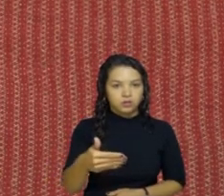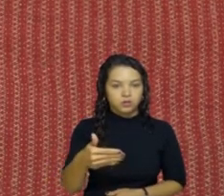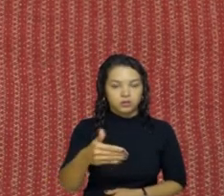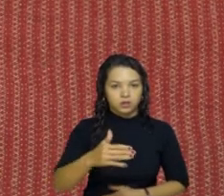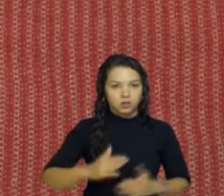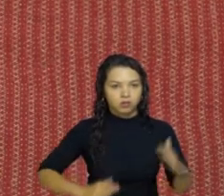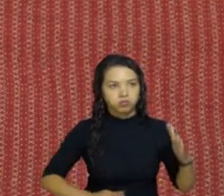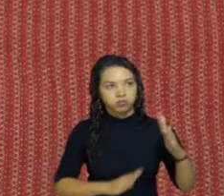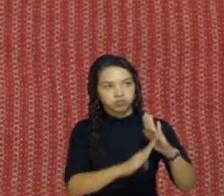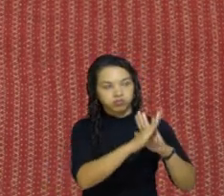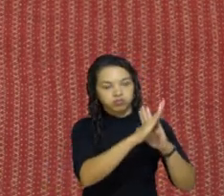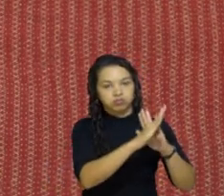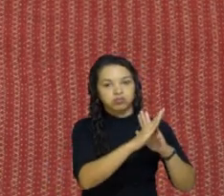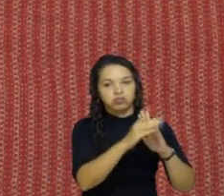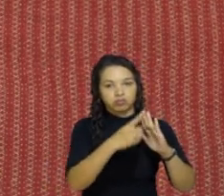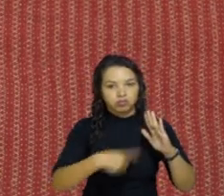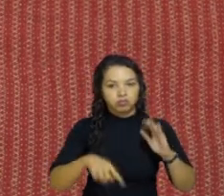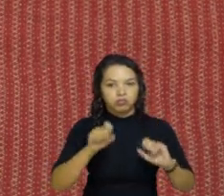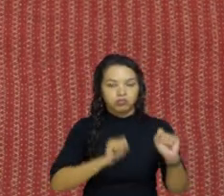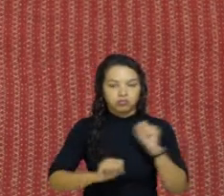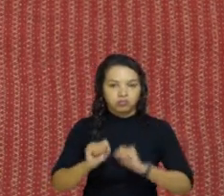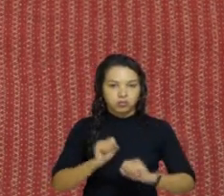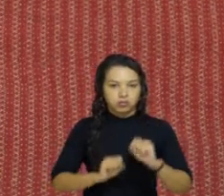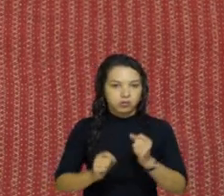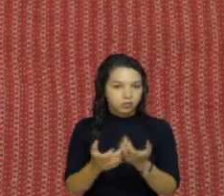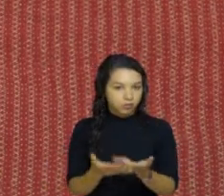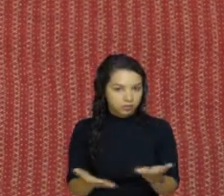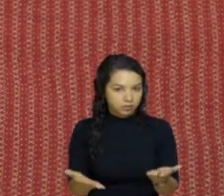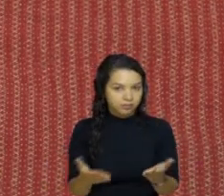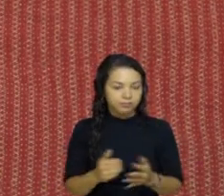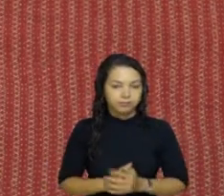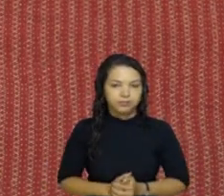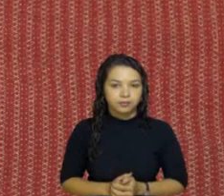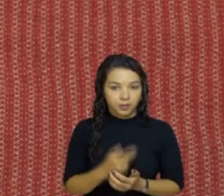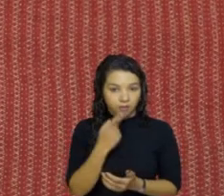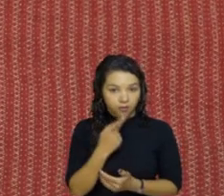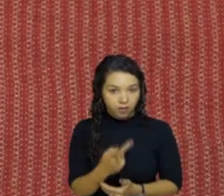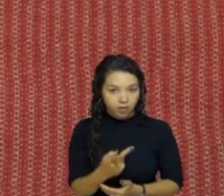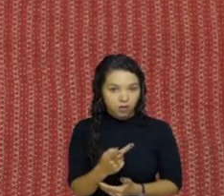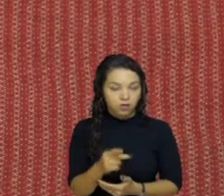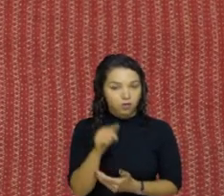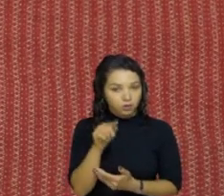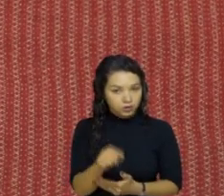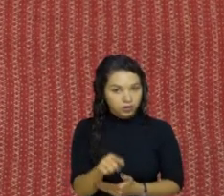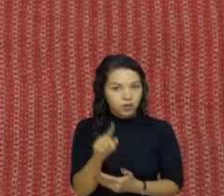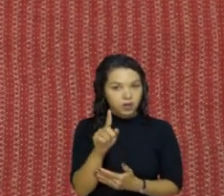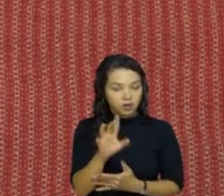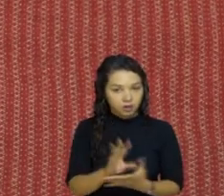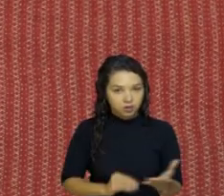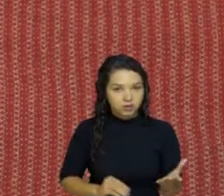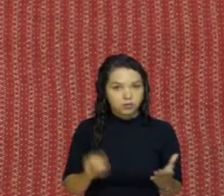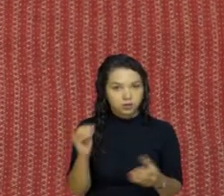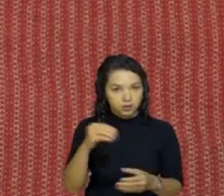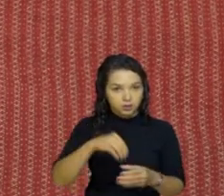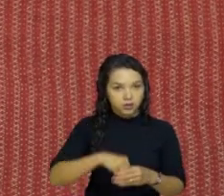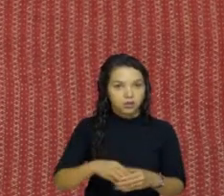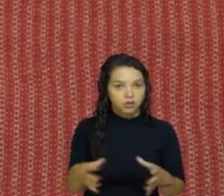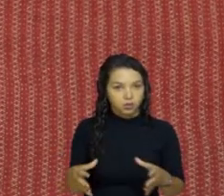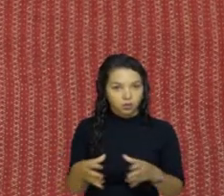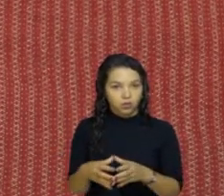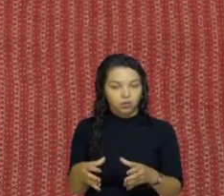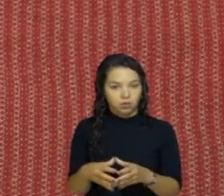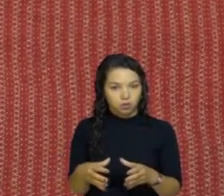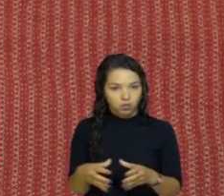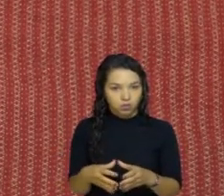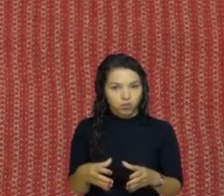patamar tão almejado pelo senhor, e dizer mais que o senhor é exemplo dentro da equipe do